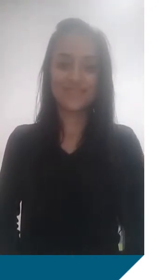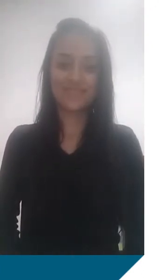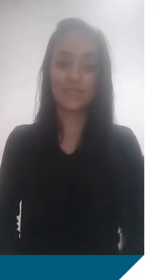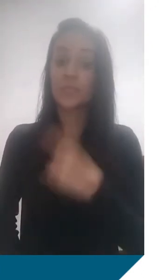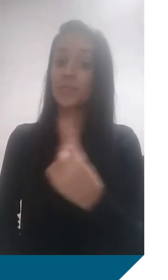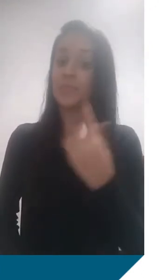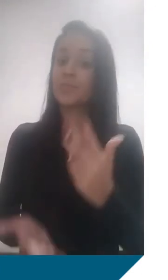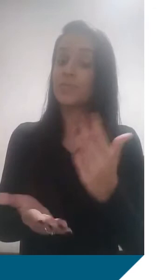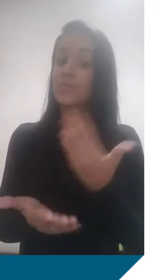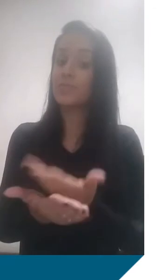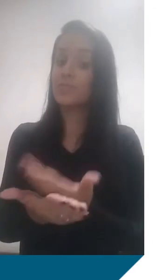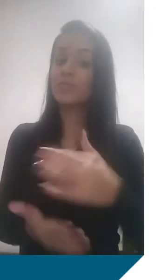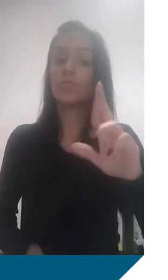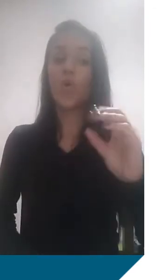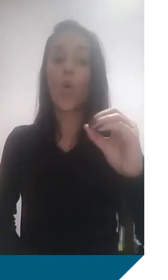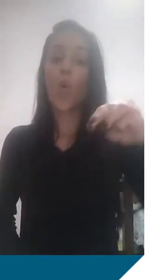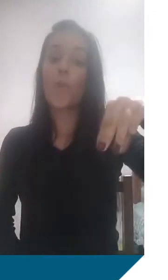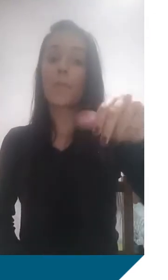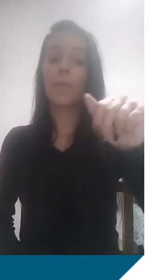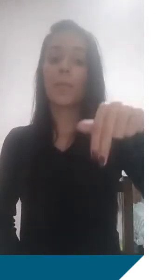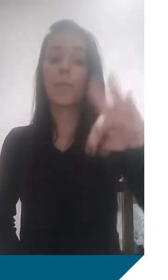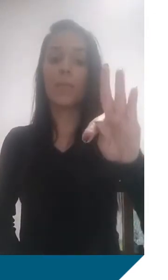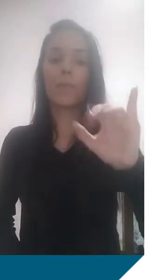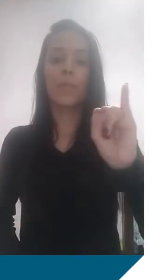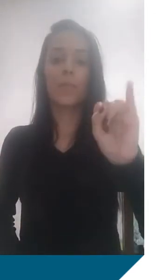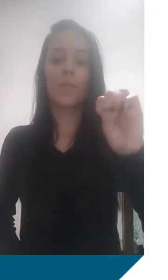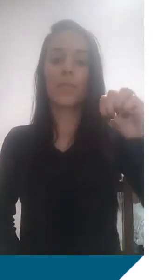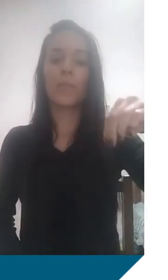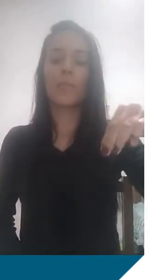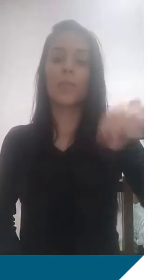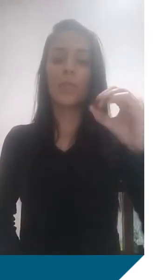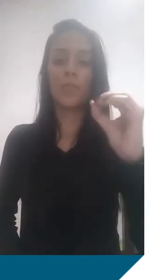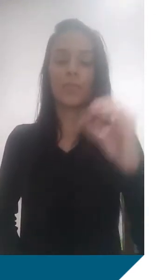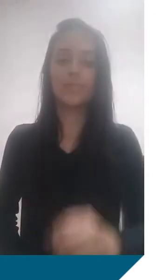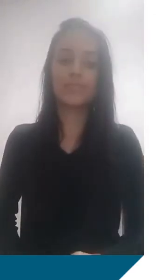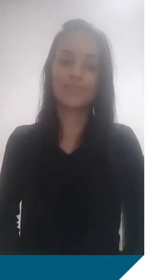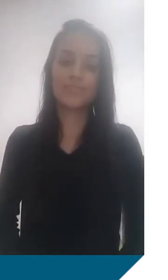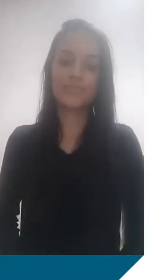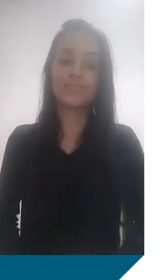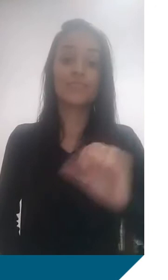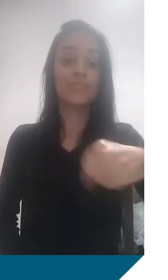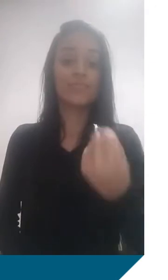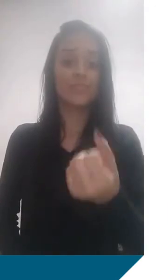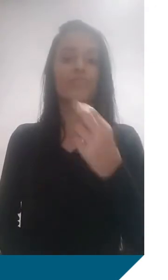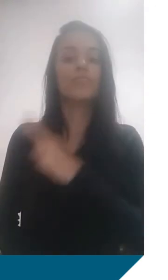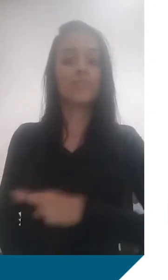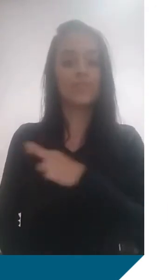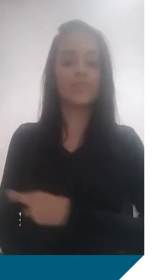e nesta aula nós vamos estudar um pouco do romantismo, da escola literária romântica.